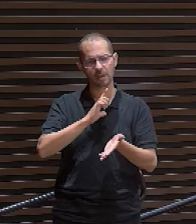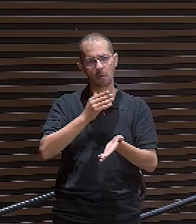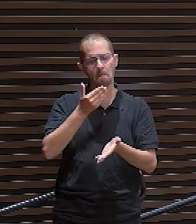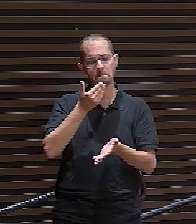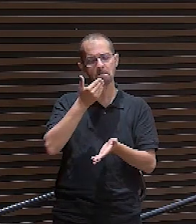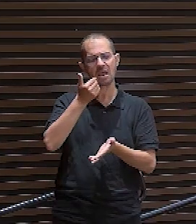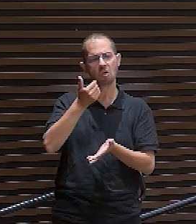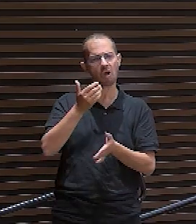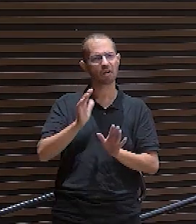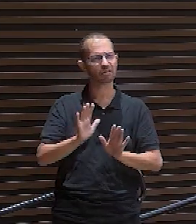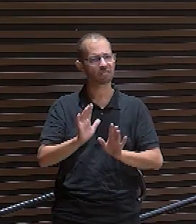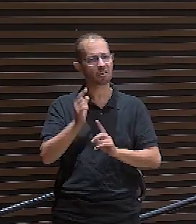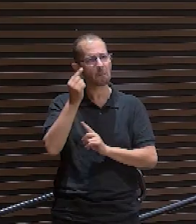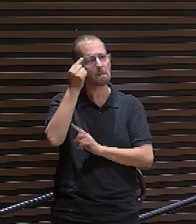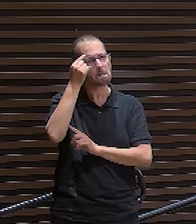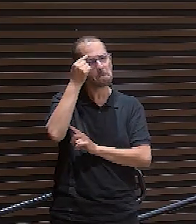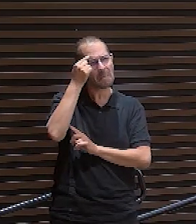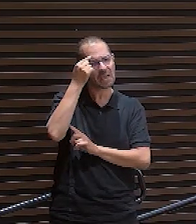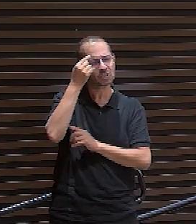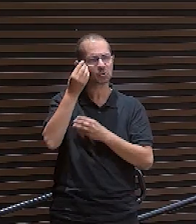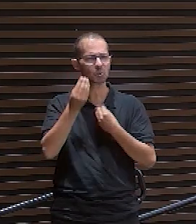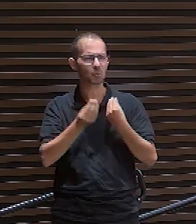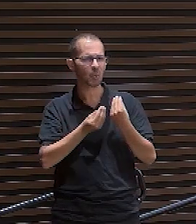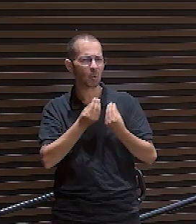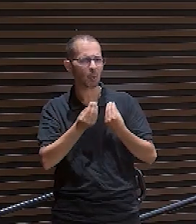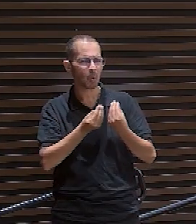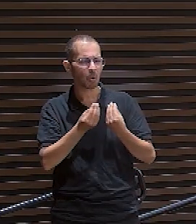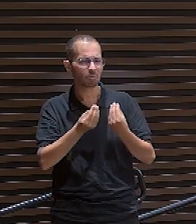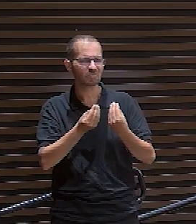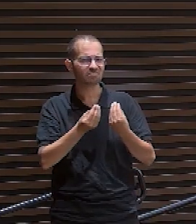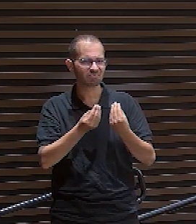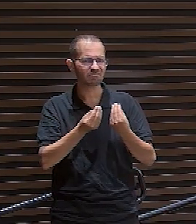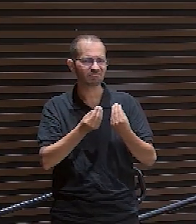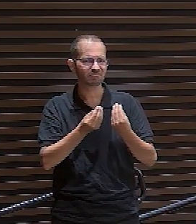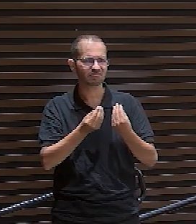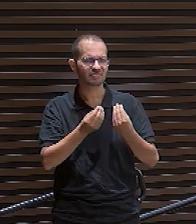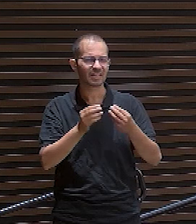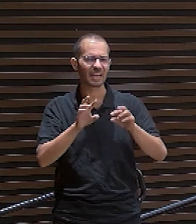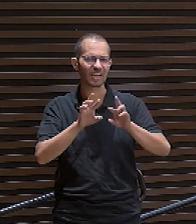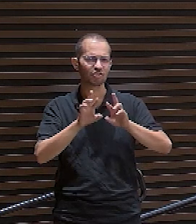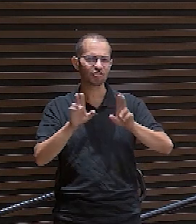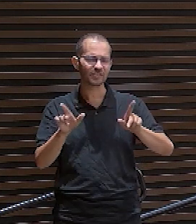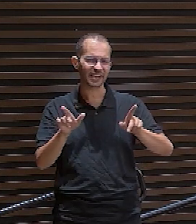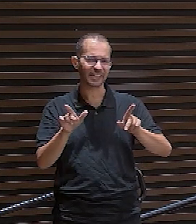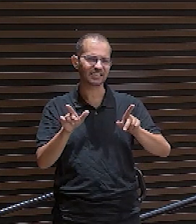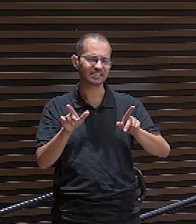fico pensando como é diferente a concepção.